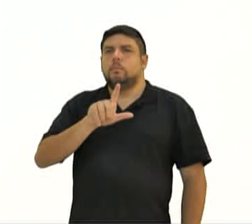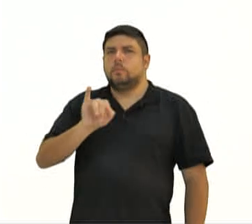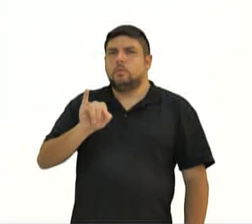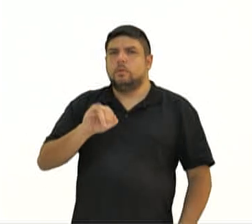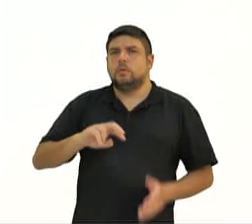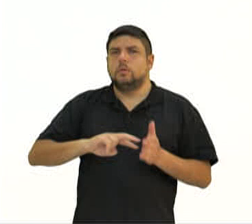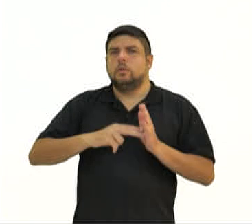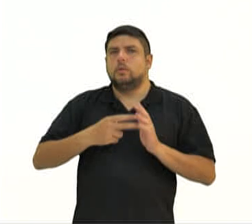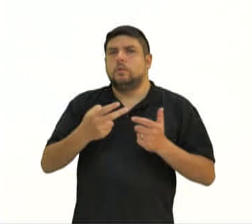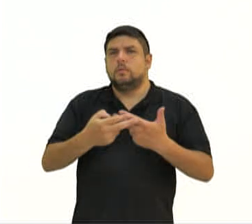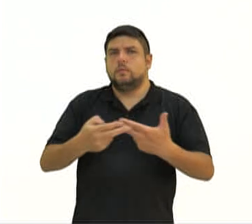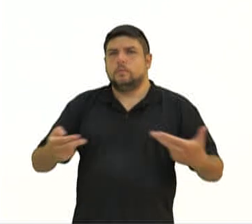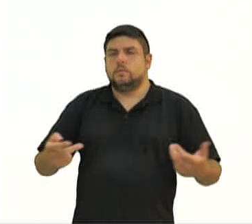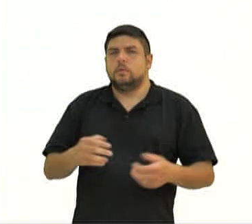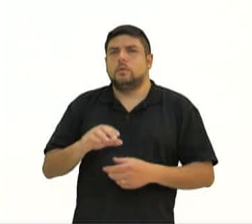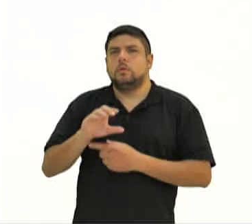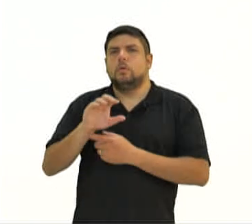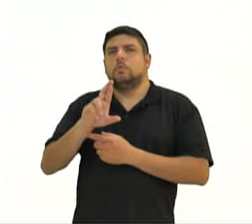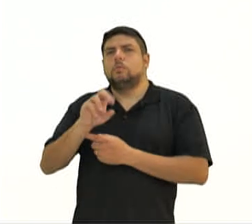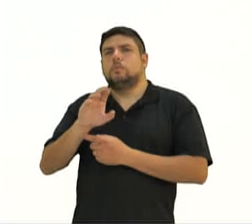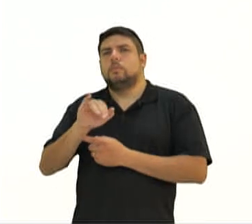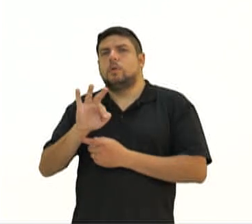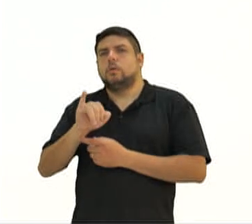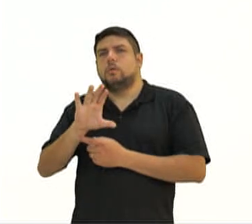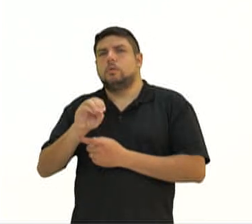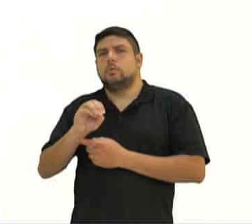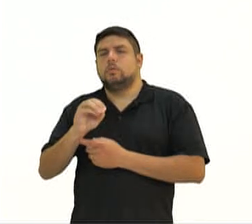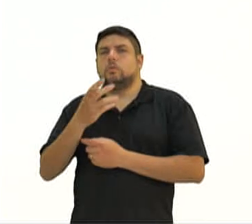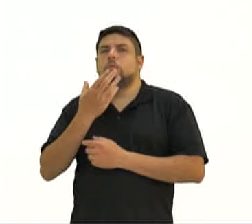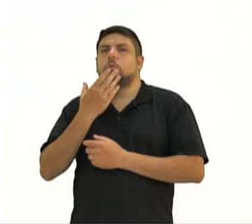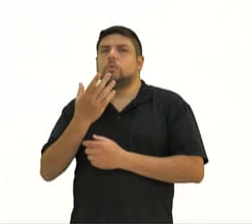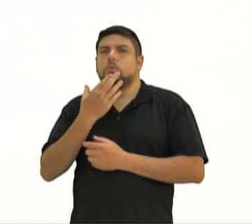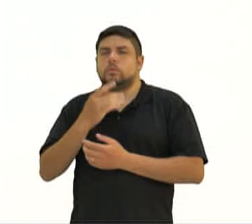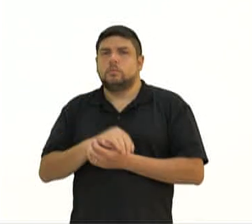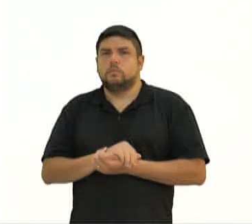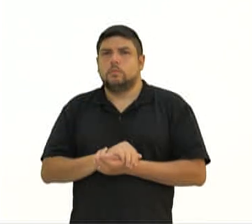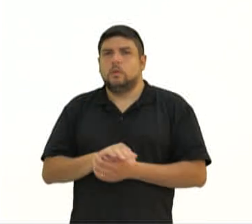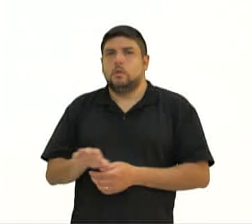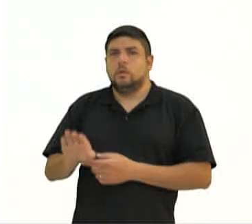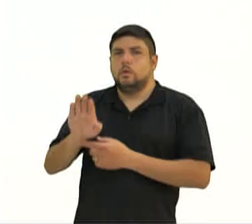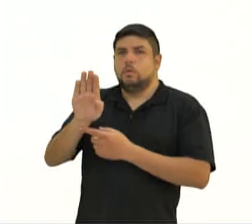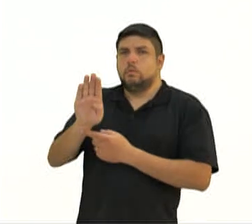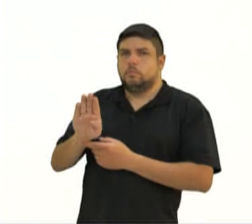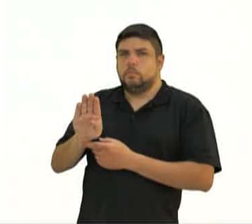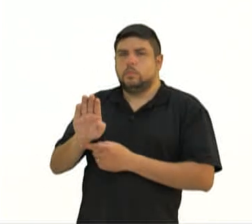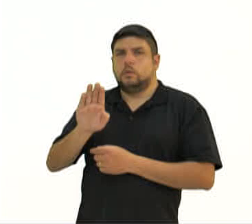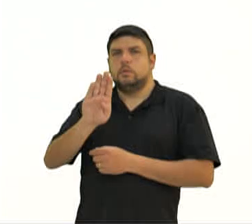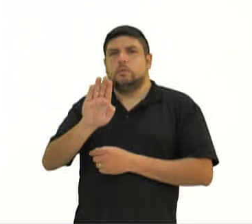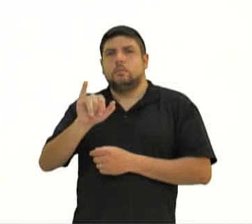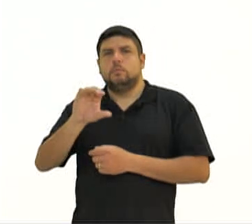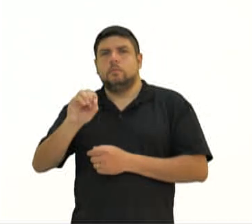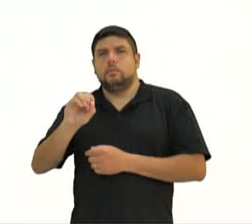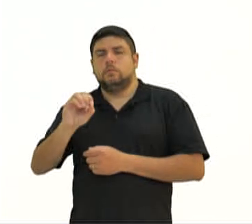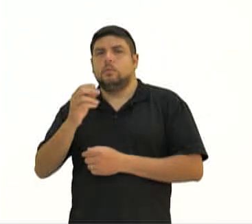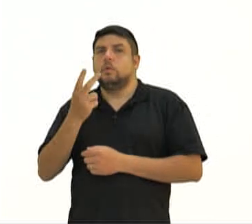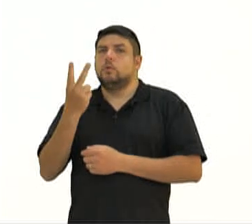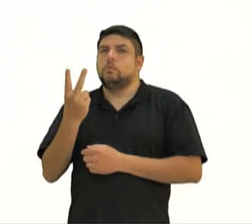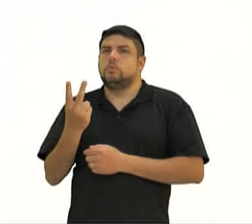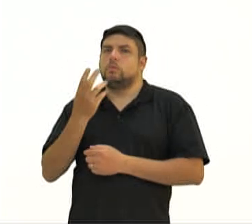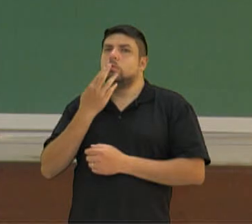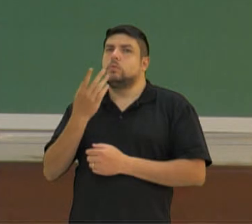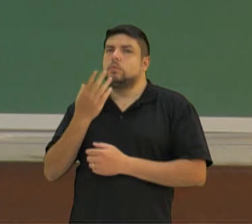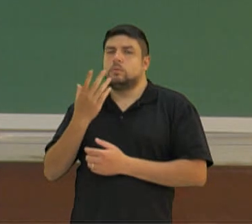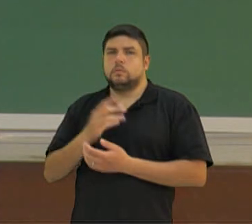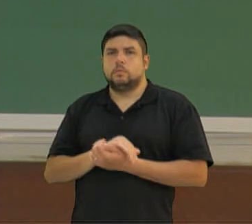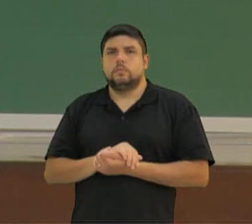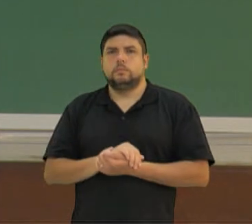são várias cores, né? Muitas cores, e o biocromático, 2 cores. Então, ó, vocês